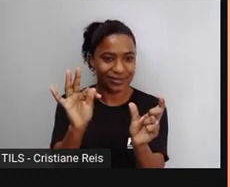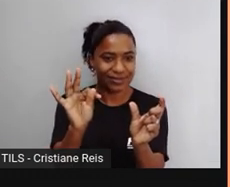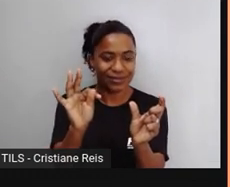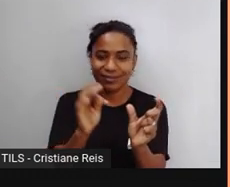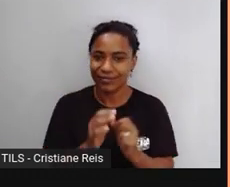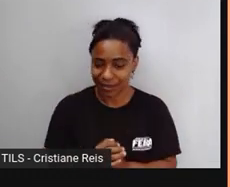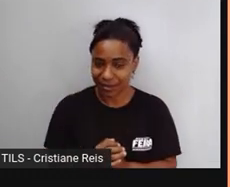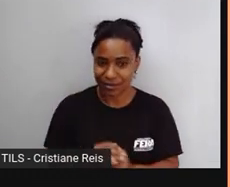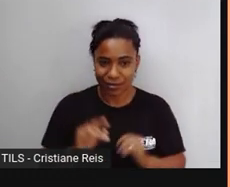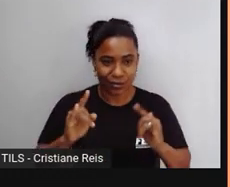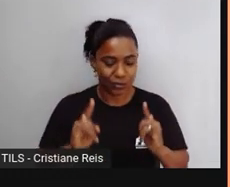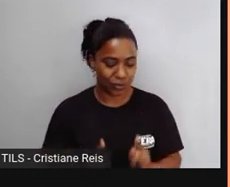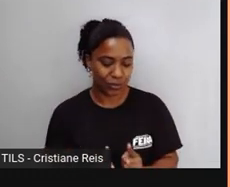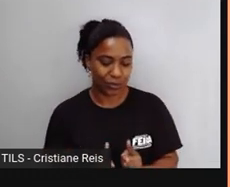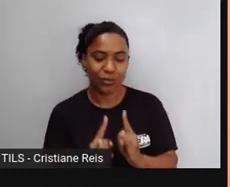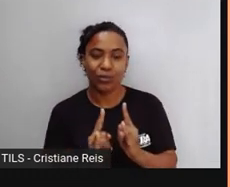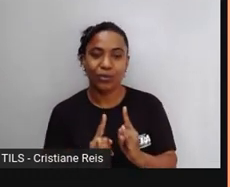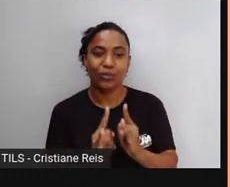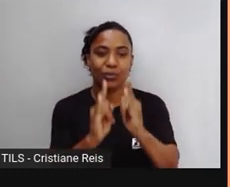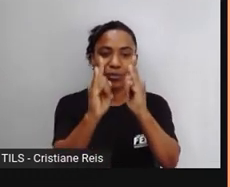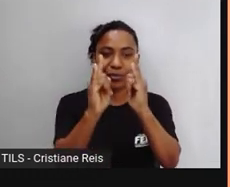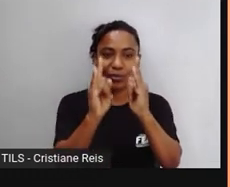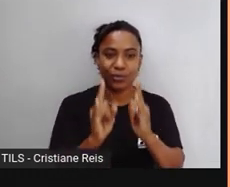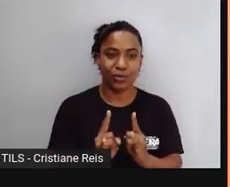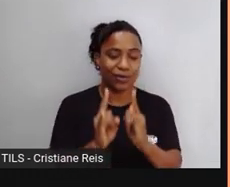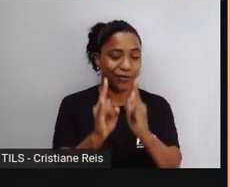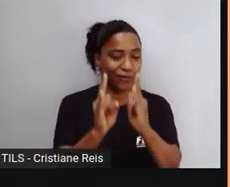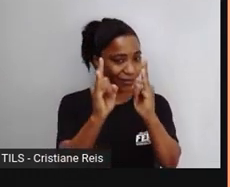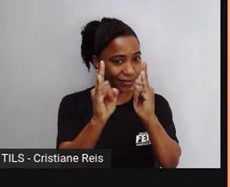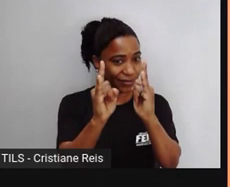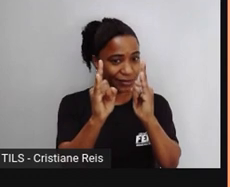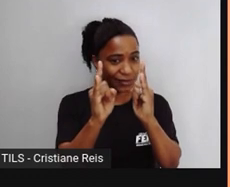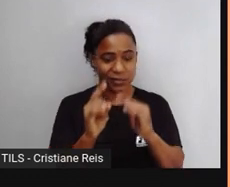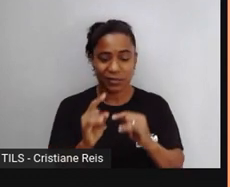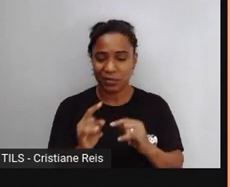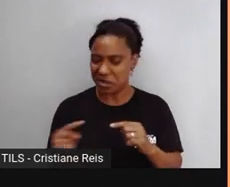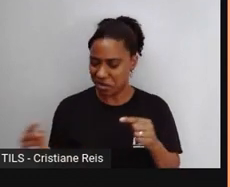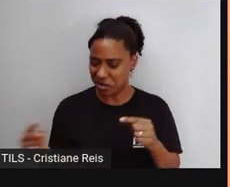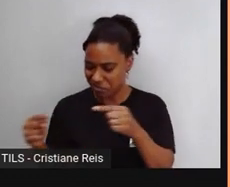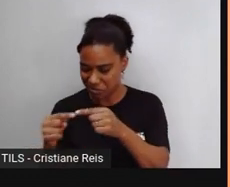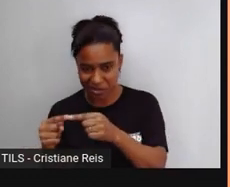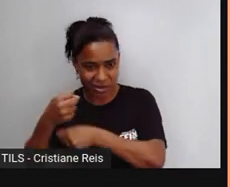é uma versão do inglês britânico para apartamento.